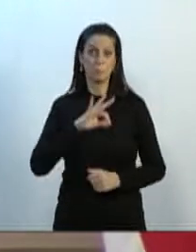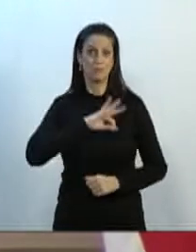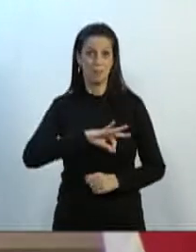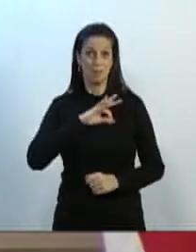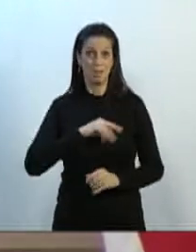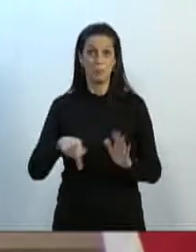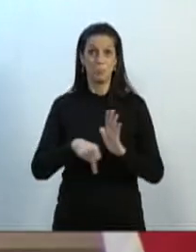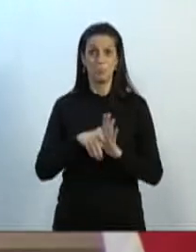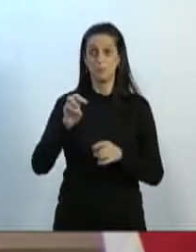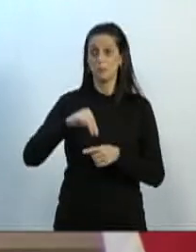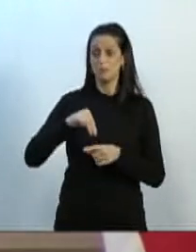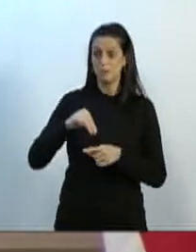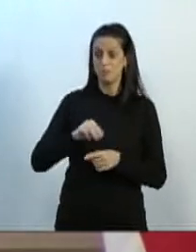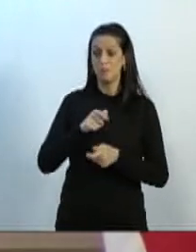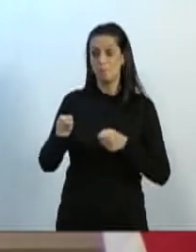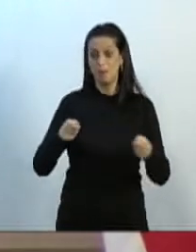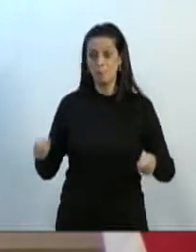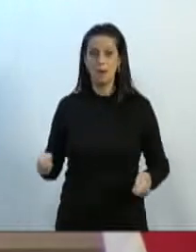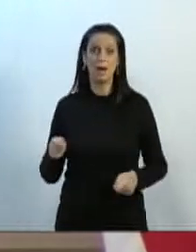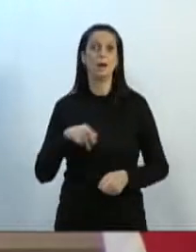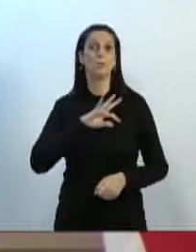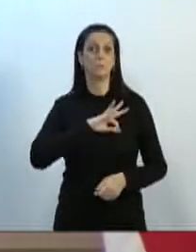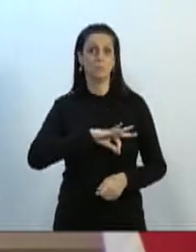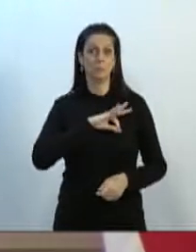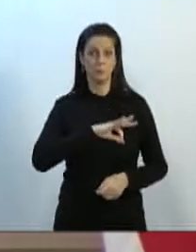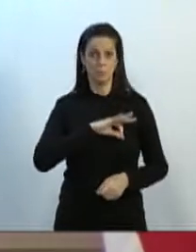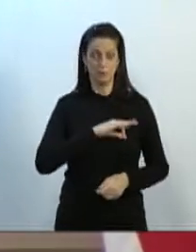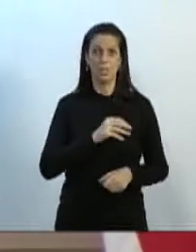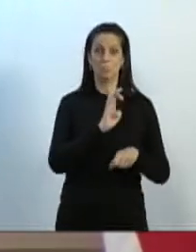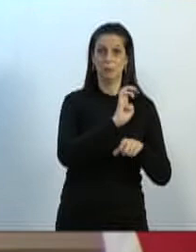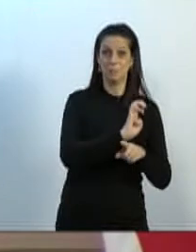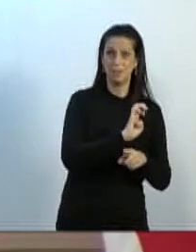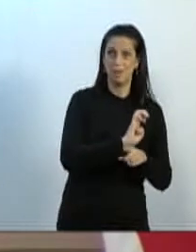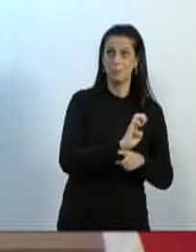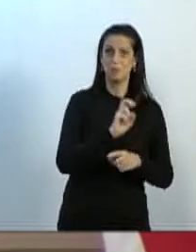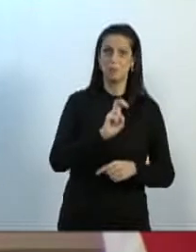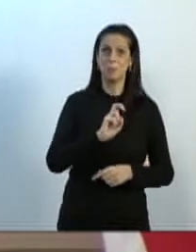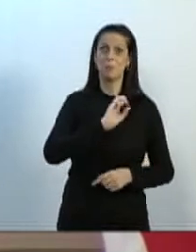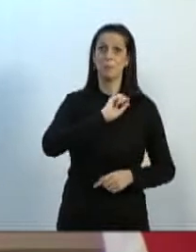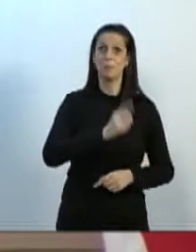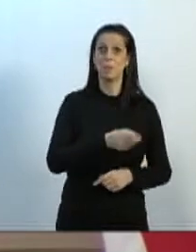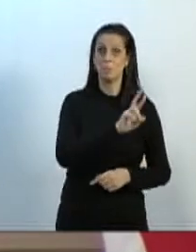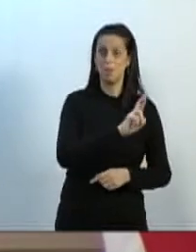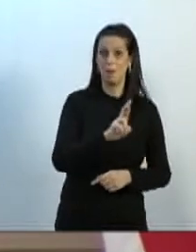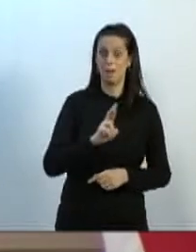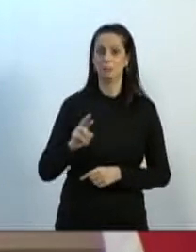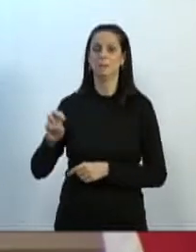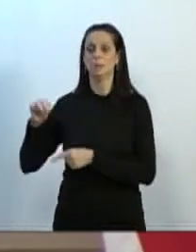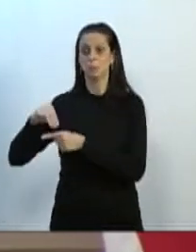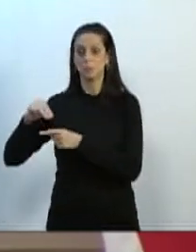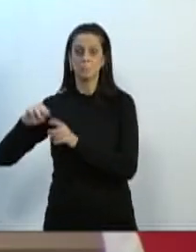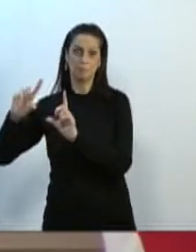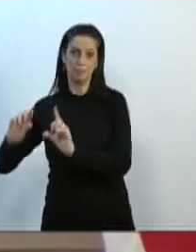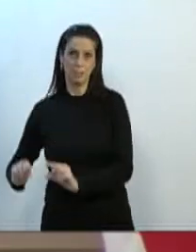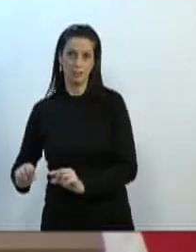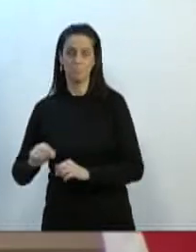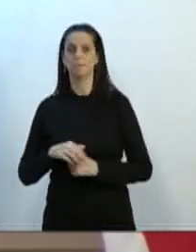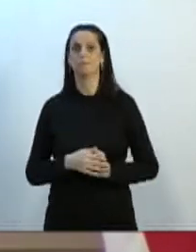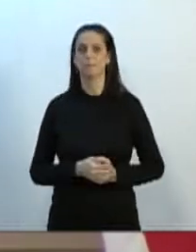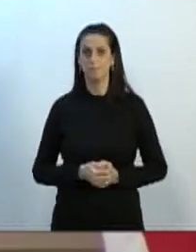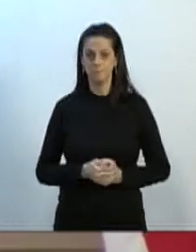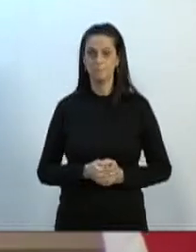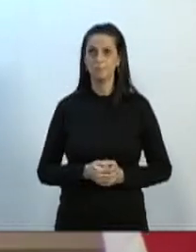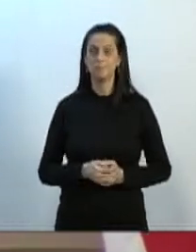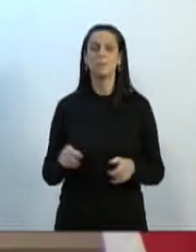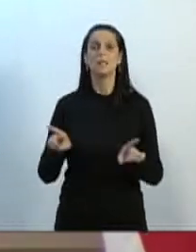está sendo pago para os professores estaduais no valor de R$ 5.000. Além do reajuste para